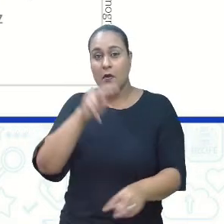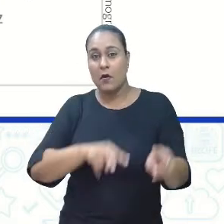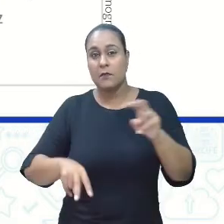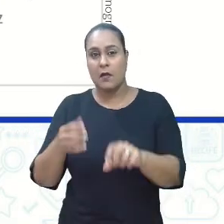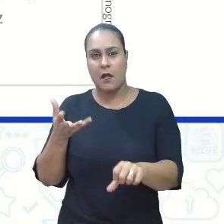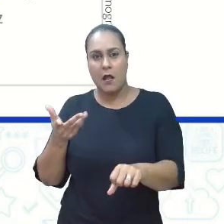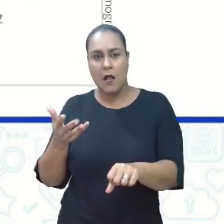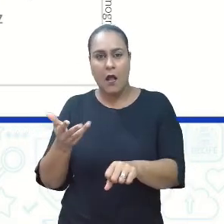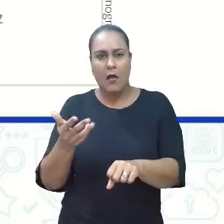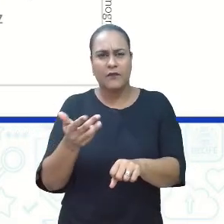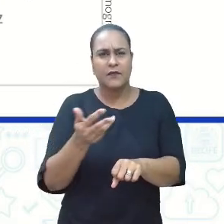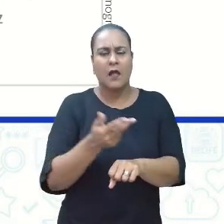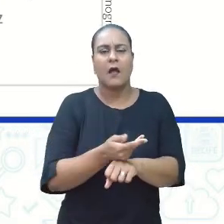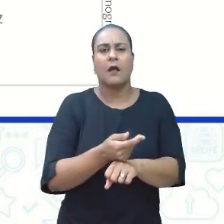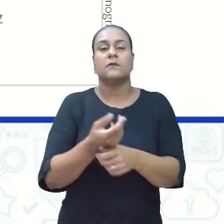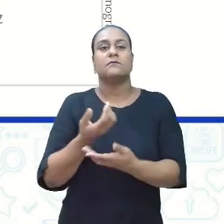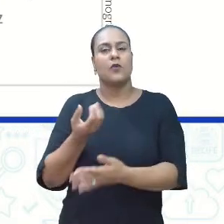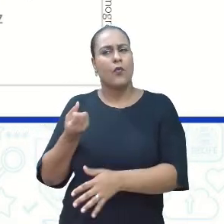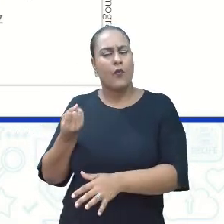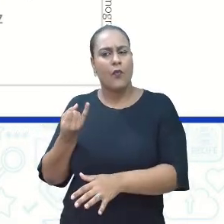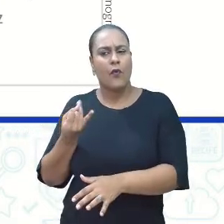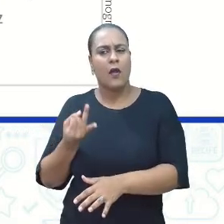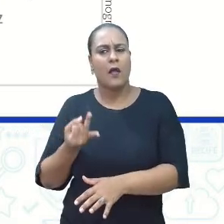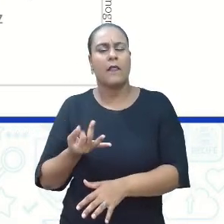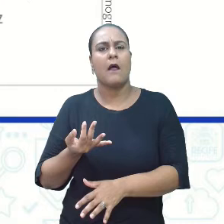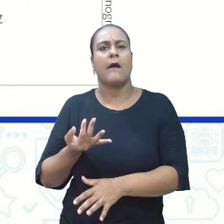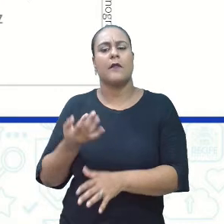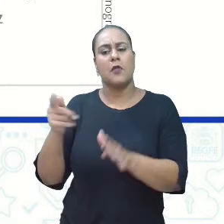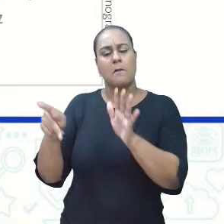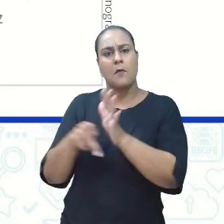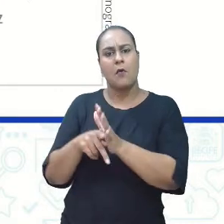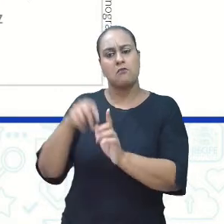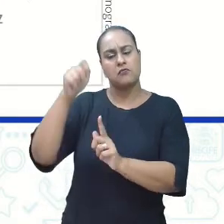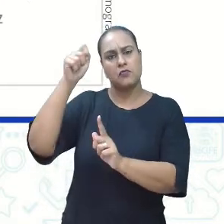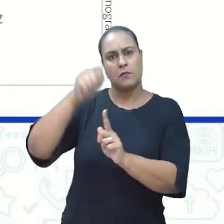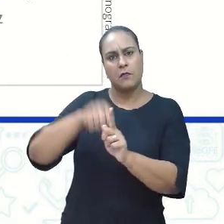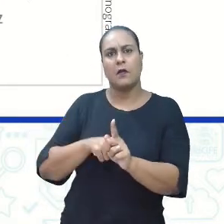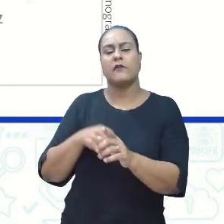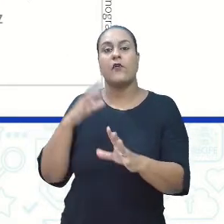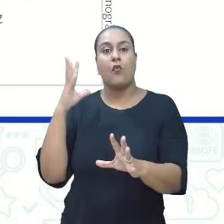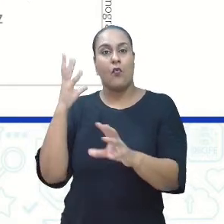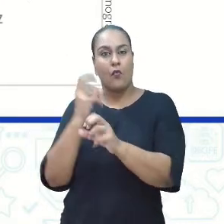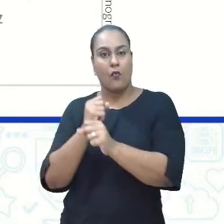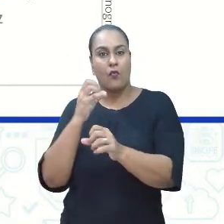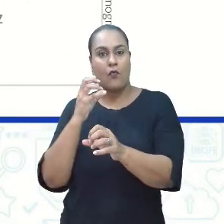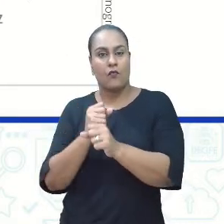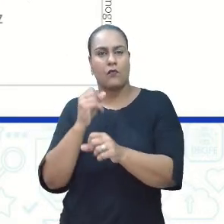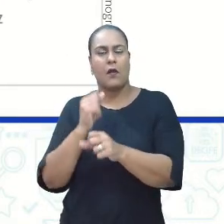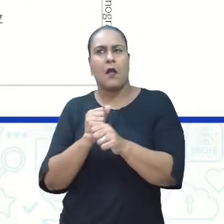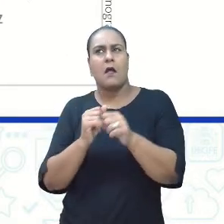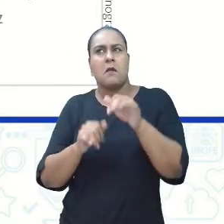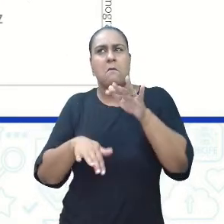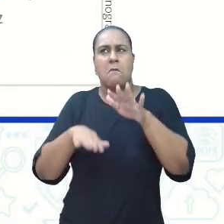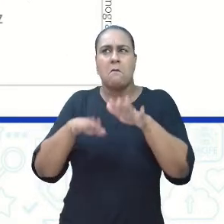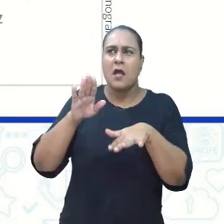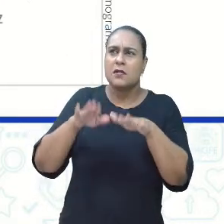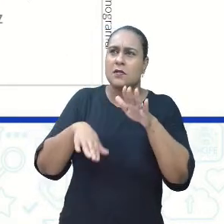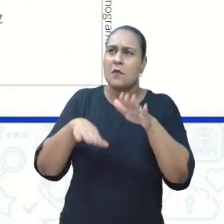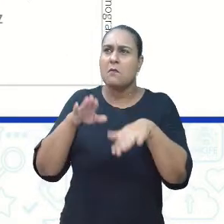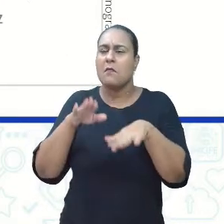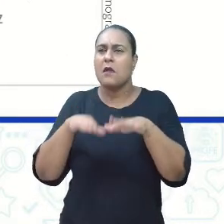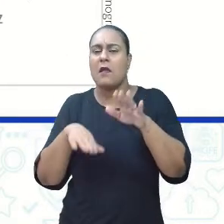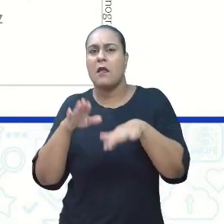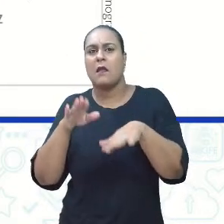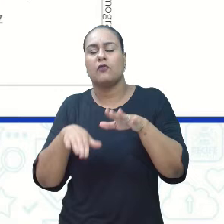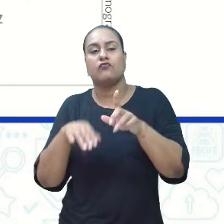dado pontual, uma quantidade referente àquele mês. Fez-se ali um cálculo referente à média de precipitação em janeiro, em fevereiro